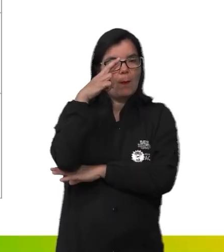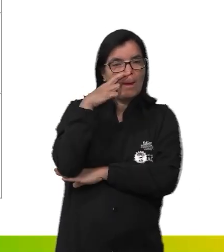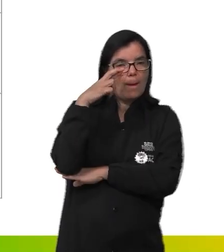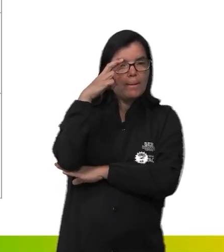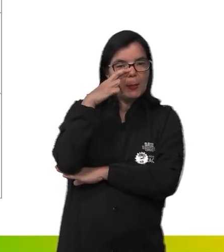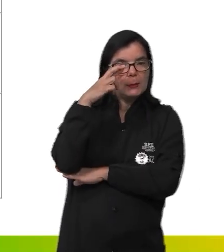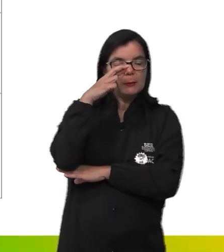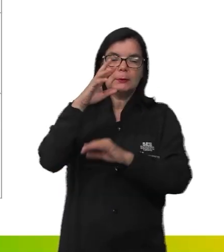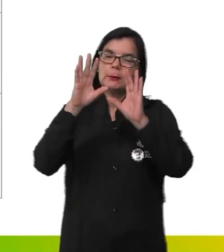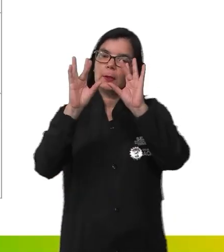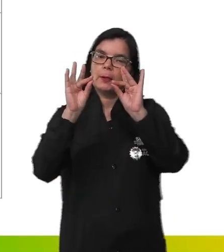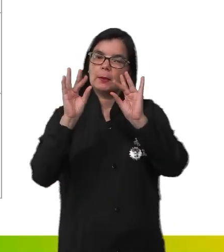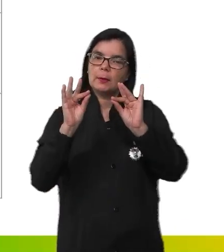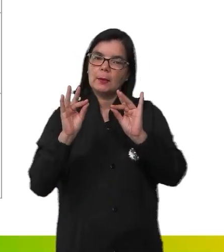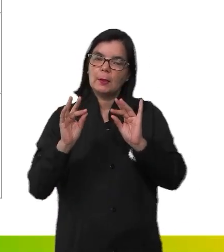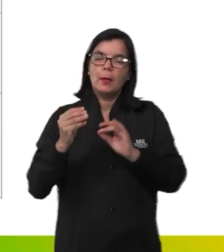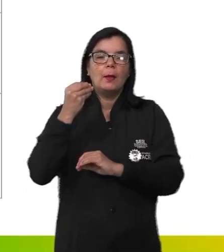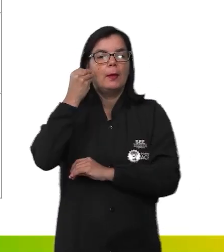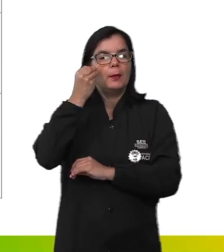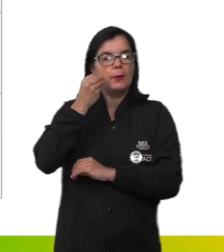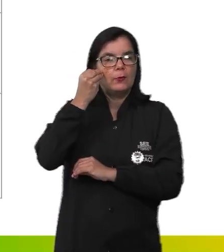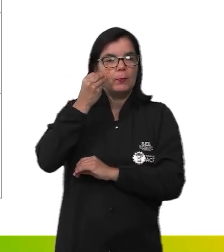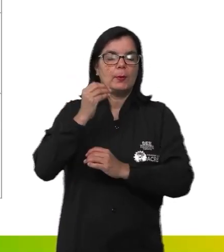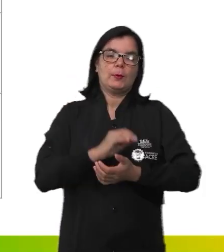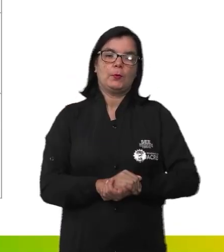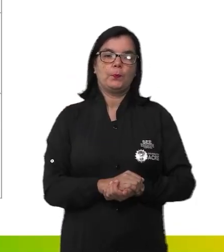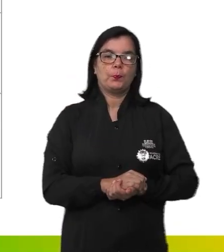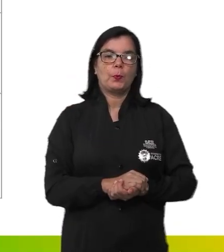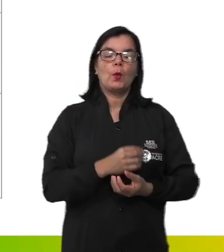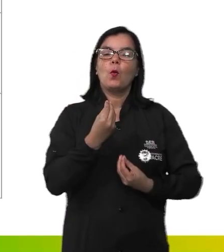observação sistemática e experimentação.